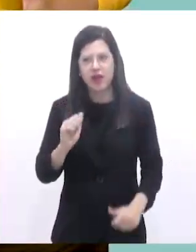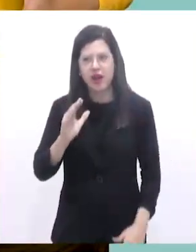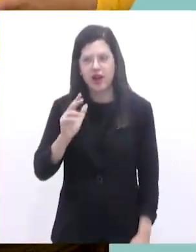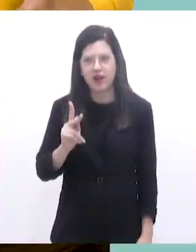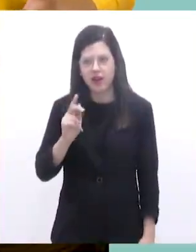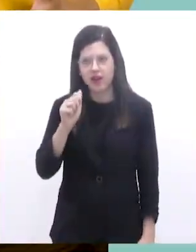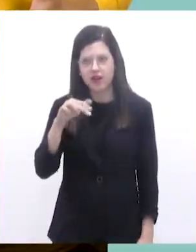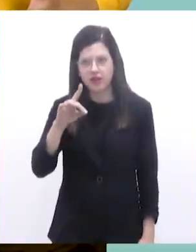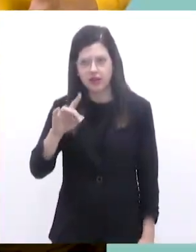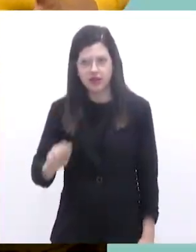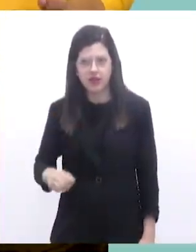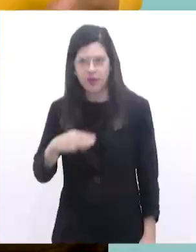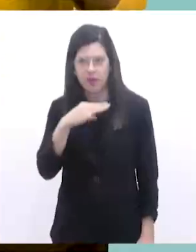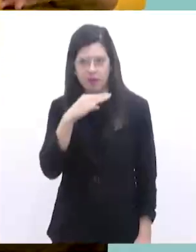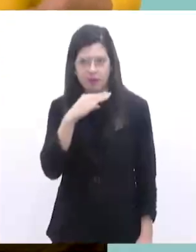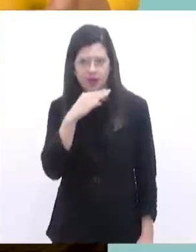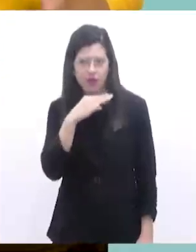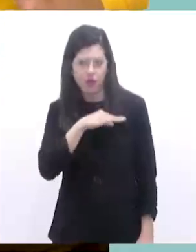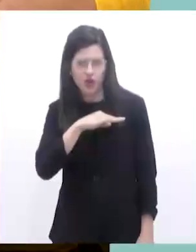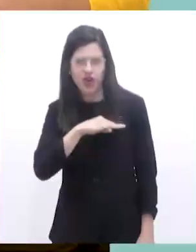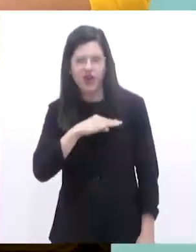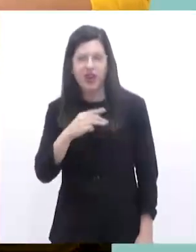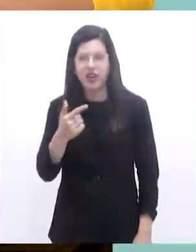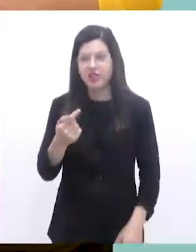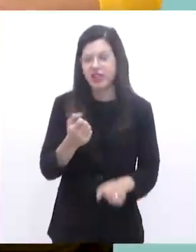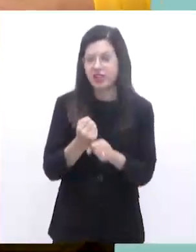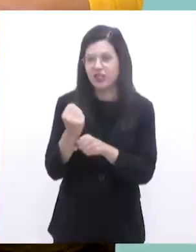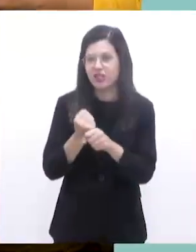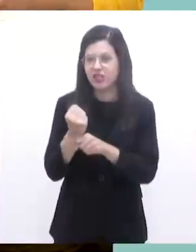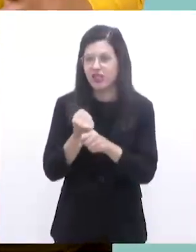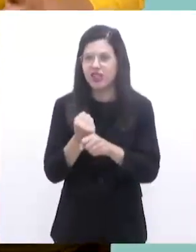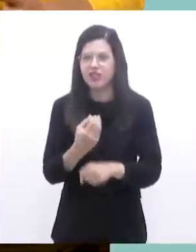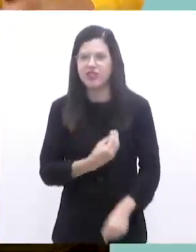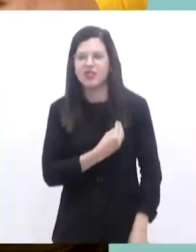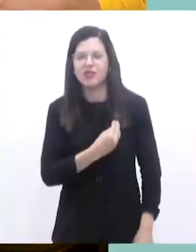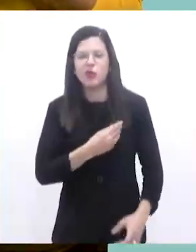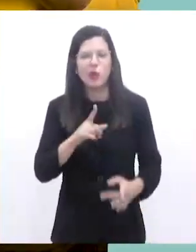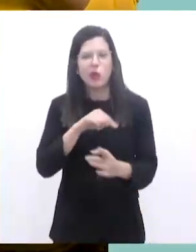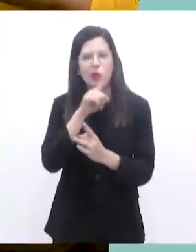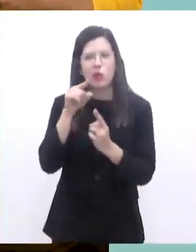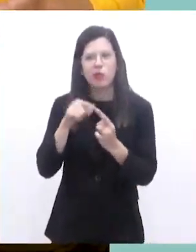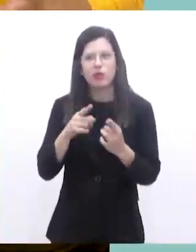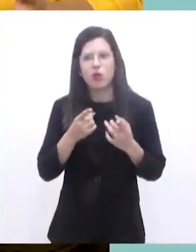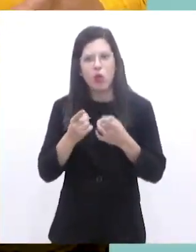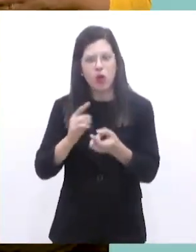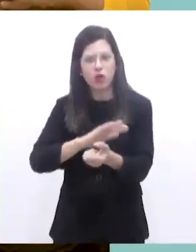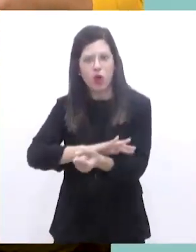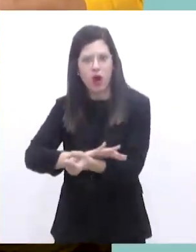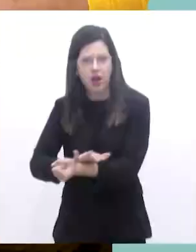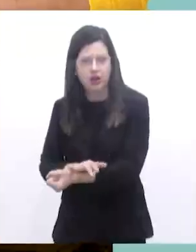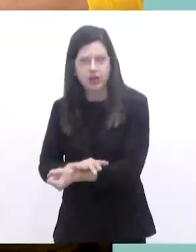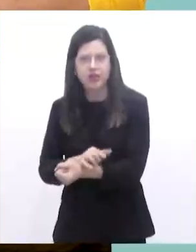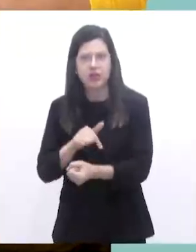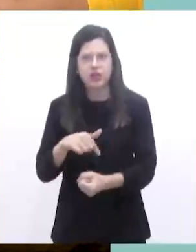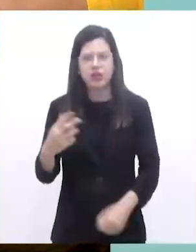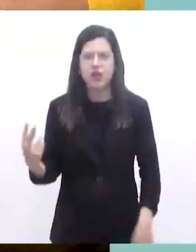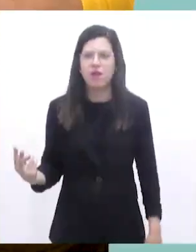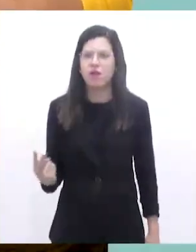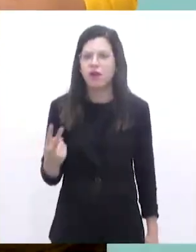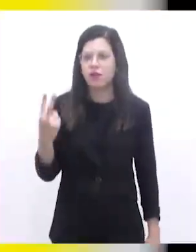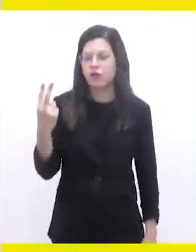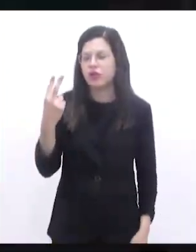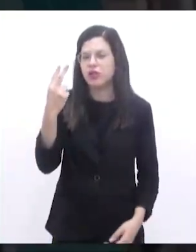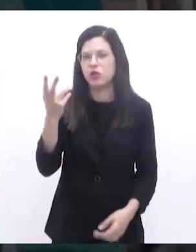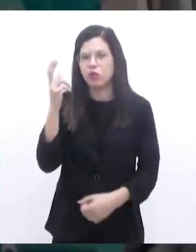Madureira. O evento, que completa 7 anos de existência, tem como propósito combater o racismo a partir da valorização da